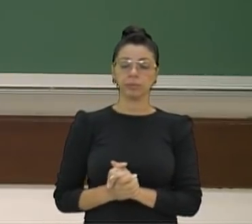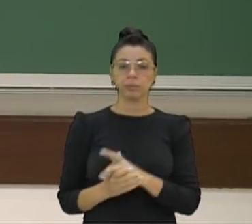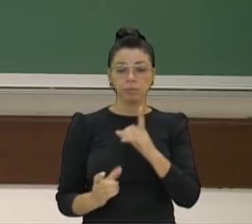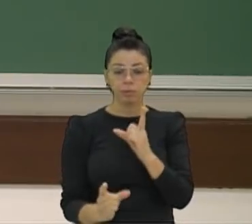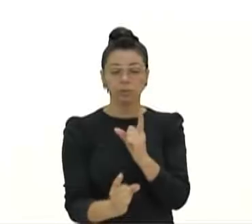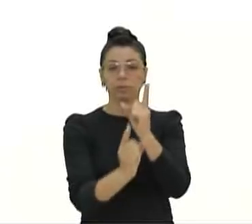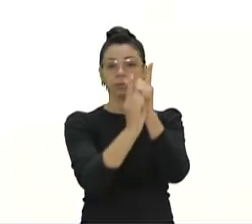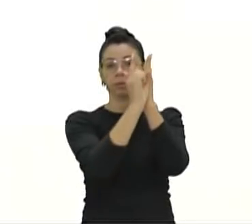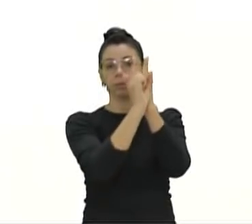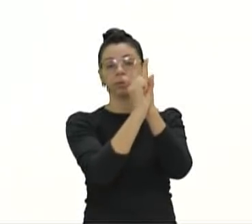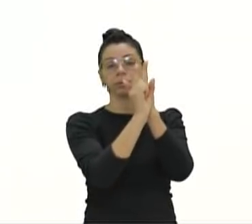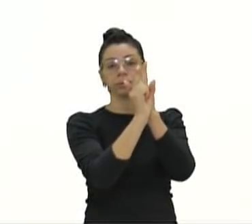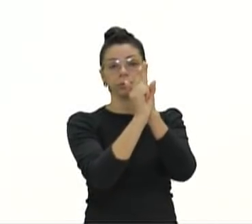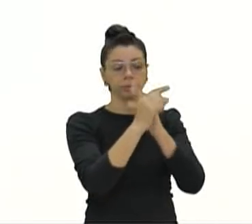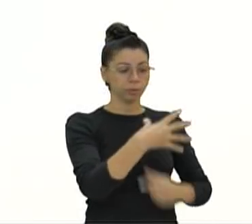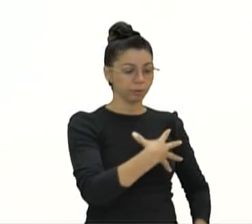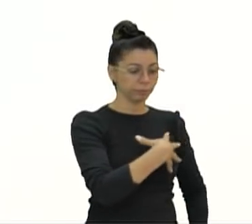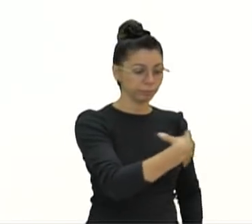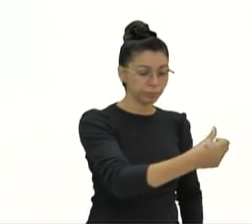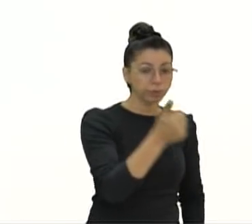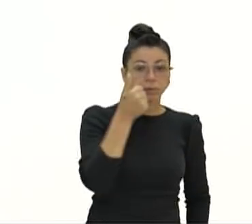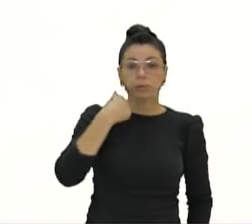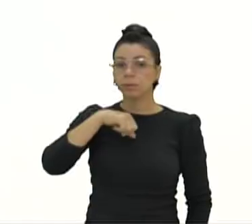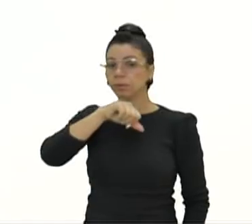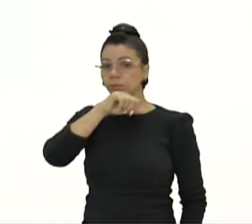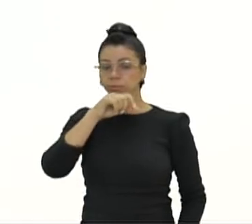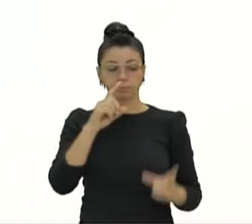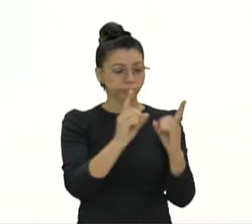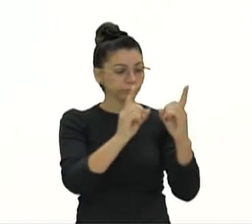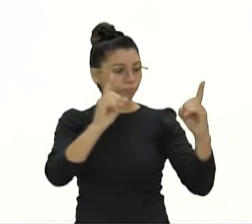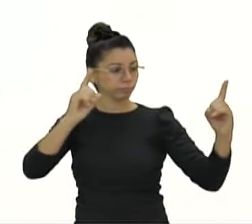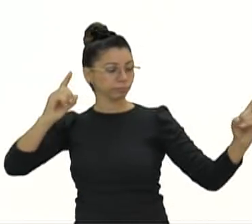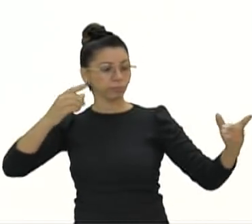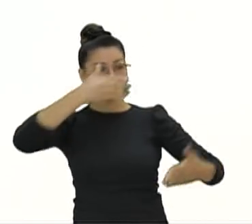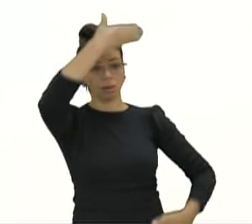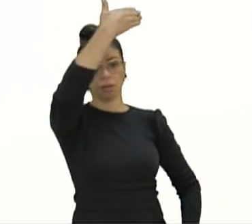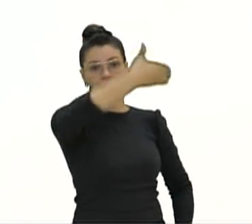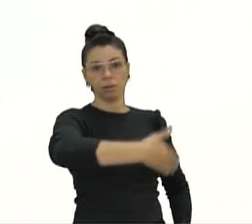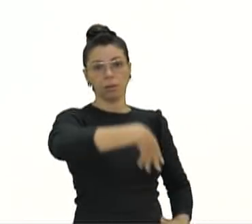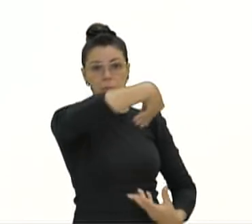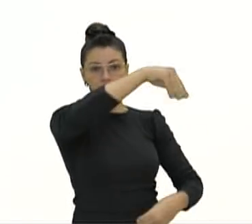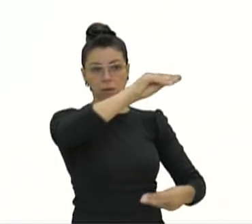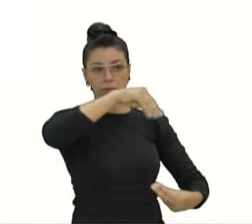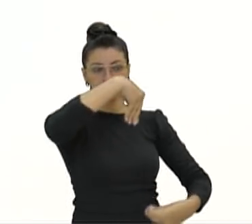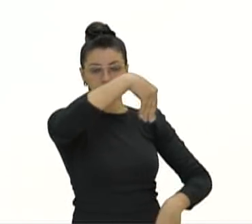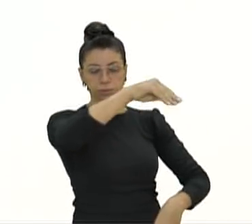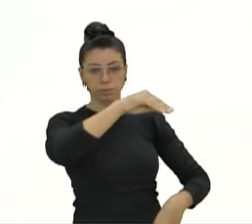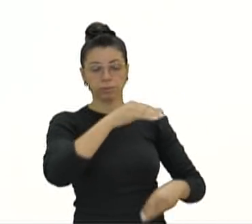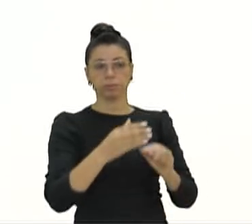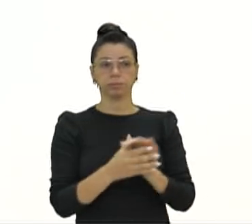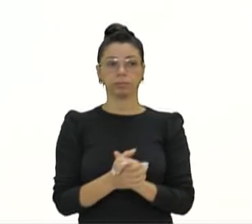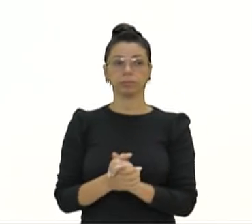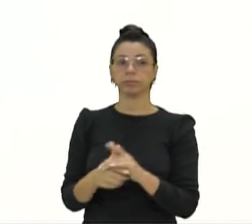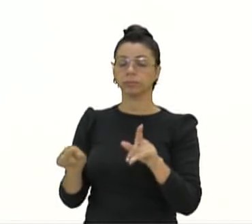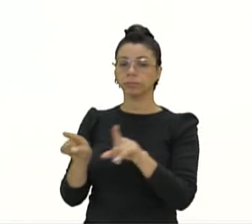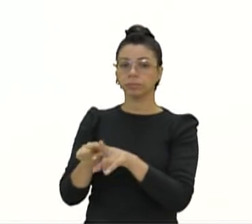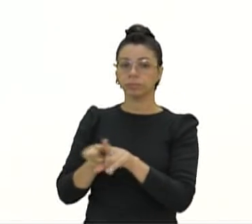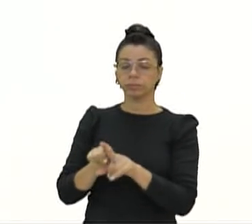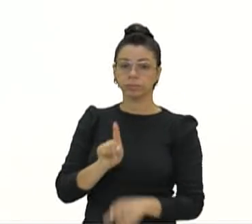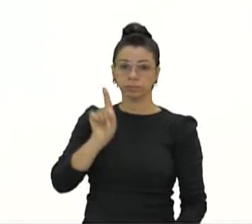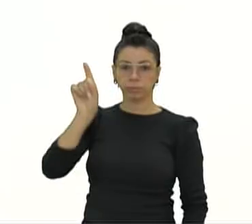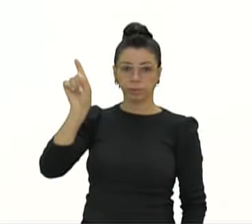né, entre mãe e filha, separadas por todo um plástico, né, para não ter o risco de contaminação. Aqui, um pai